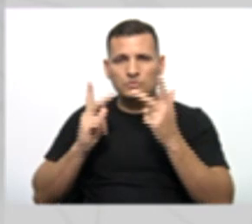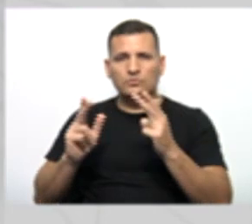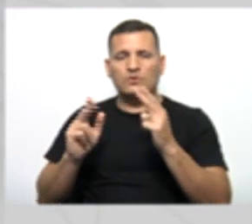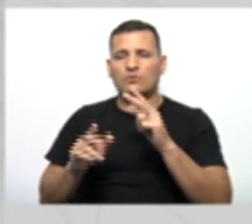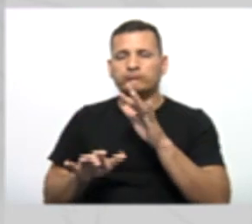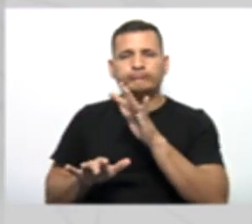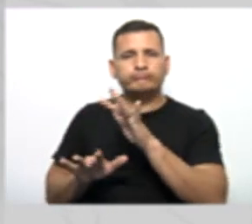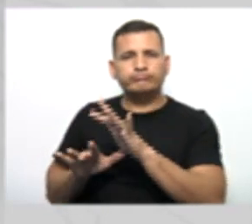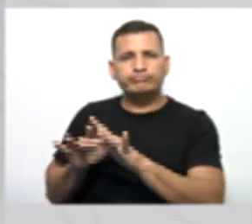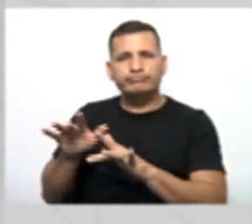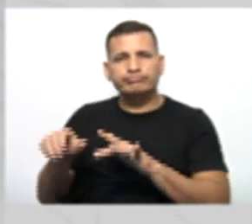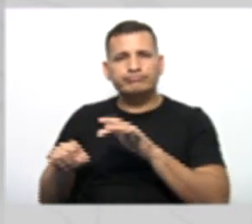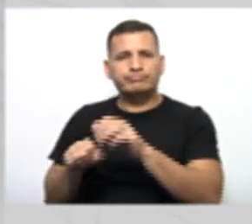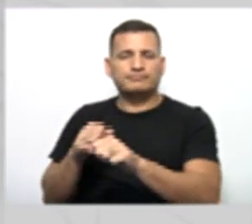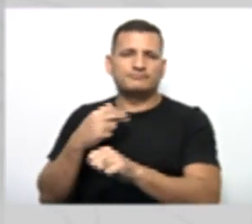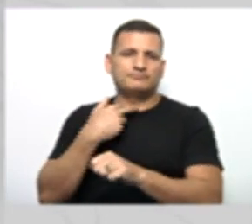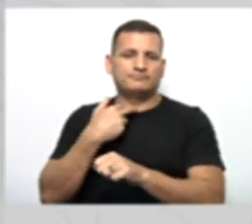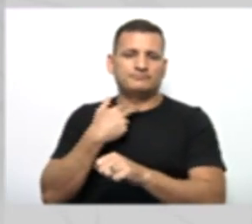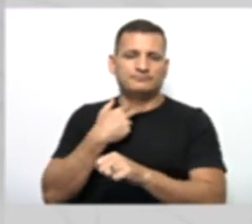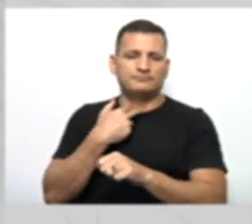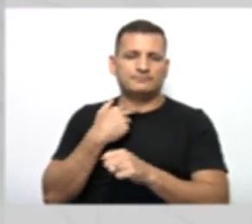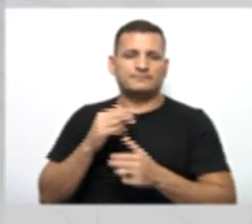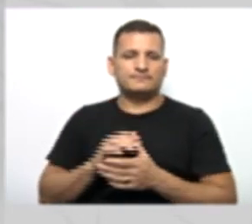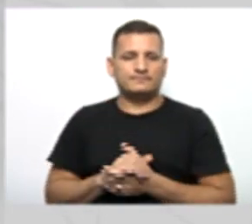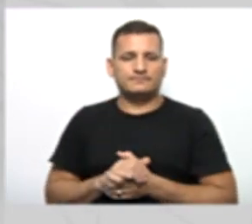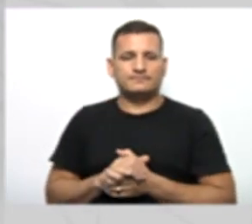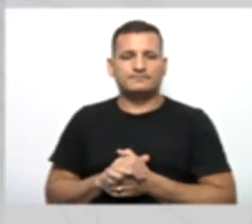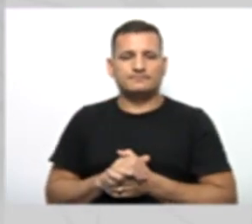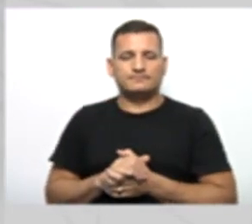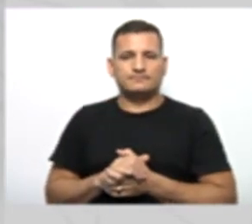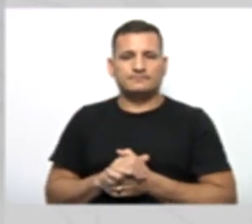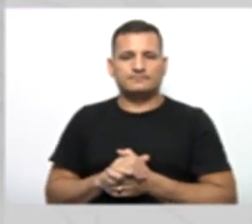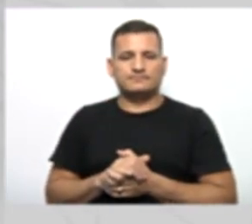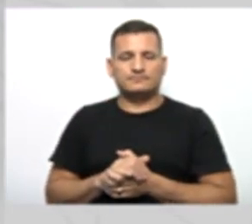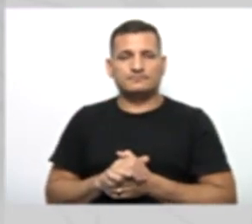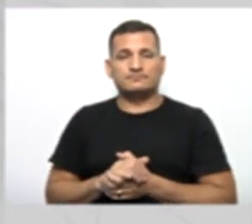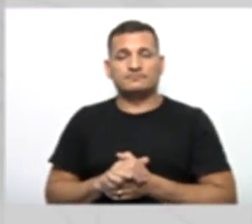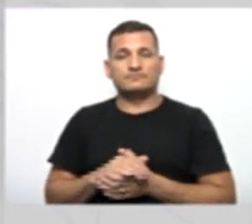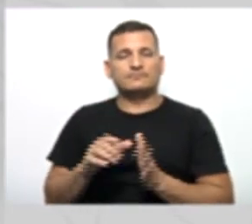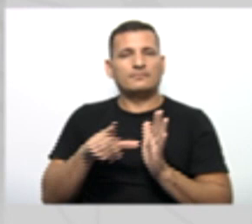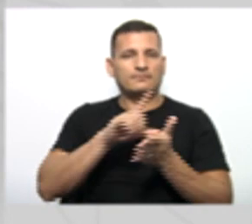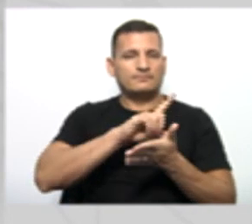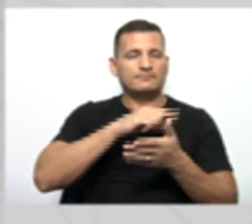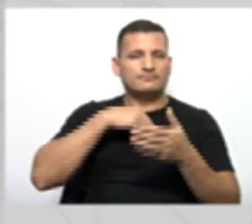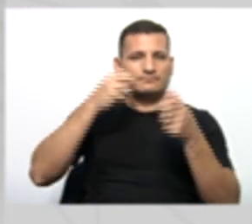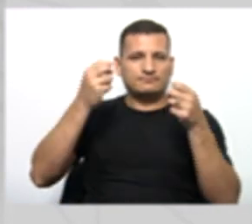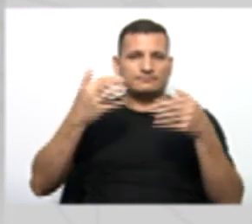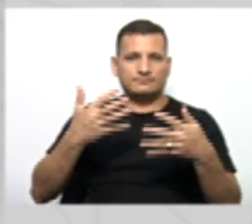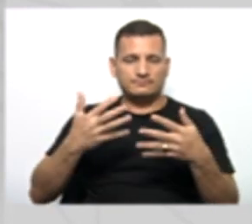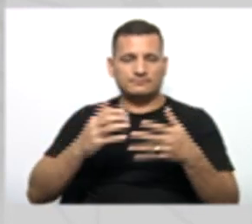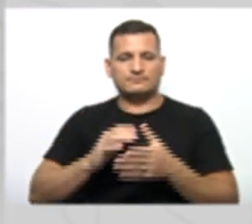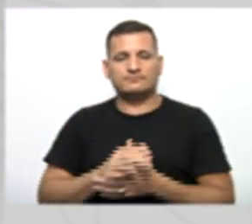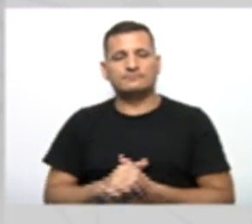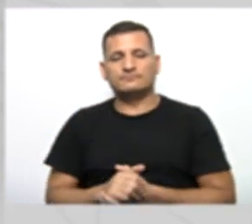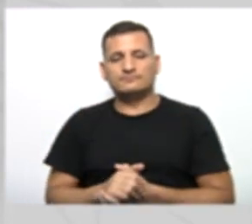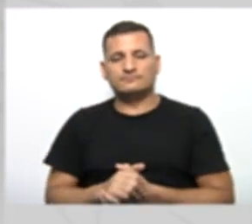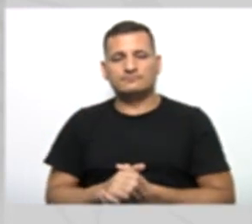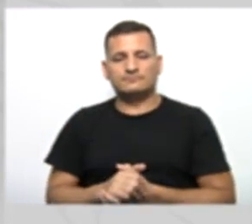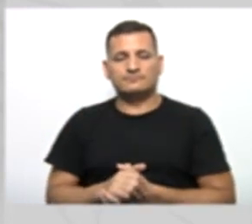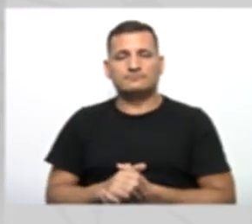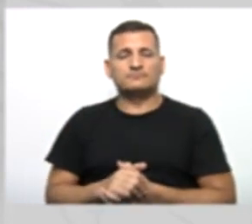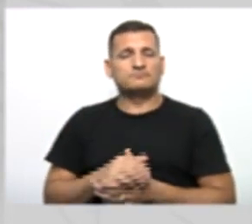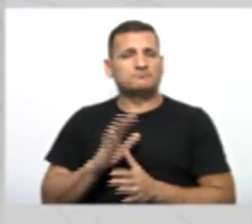intocados. Nós vimos lá, agora há pouco na aula, que não